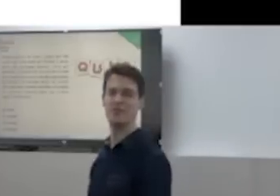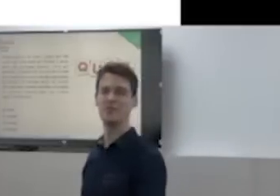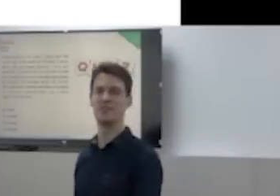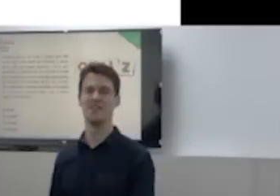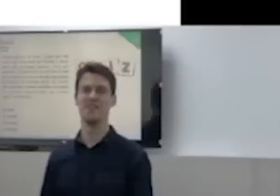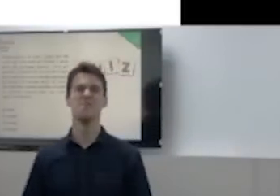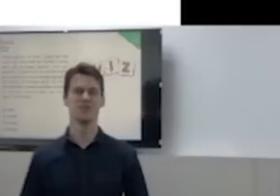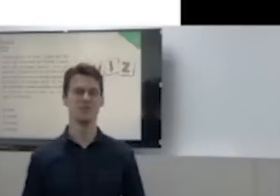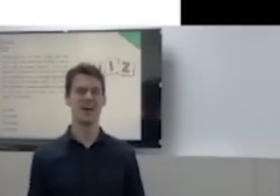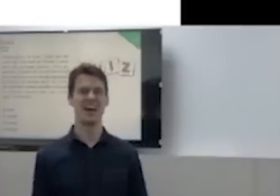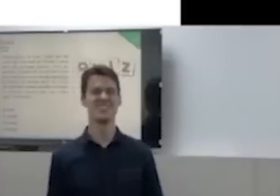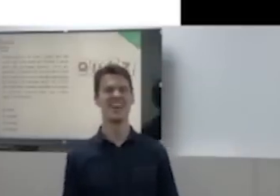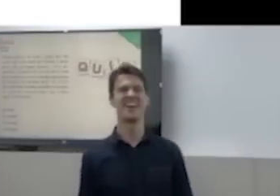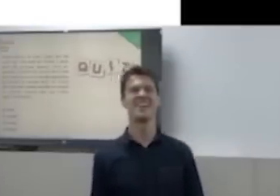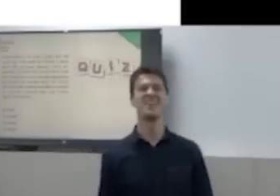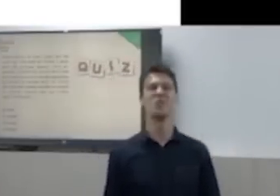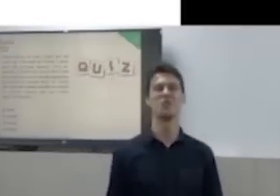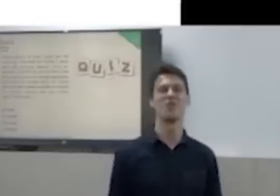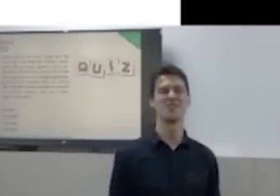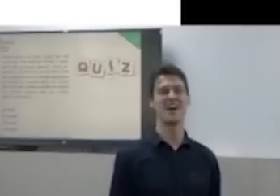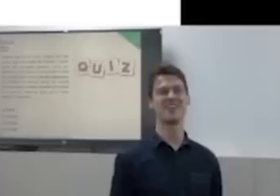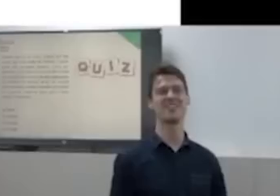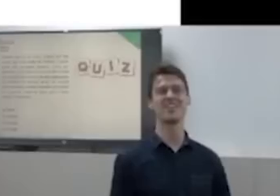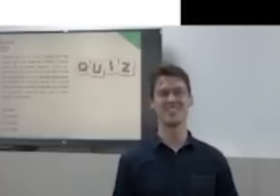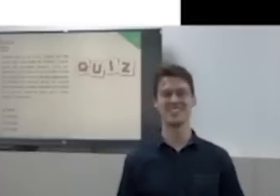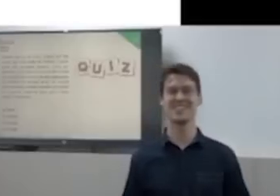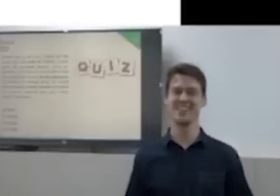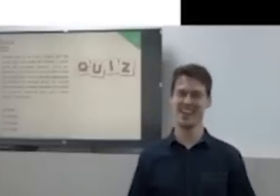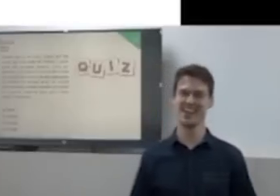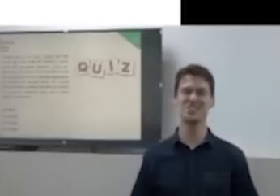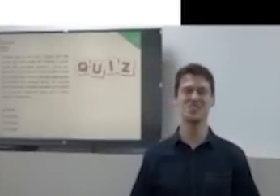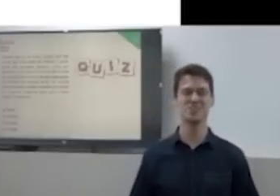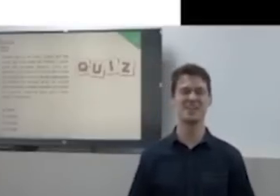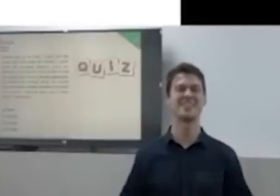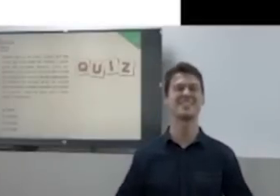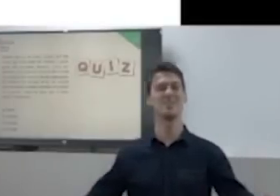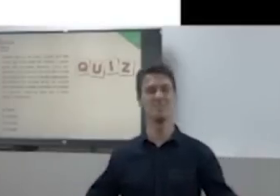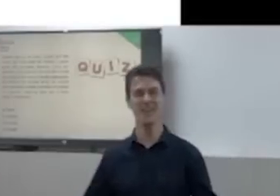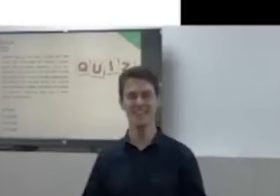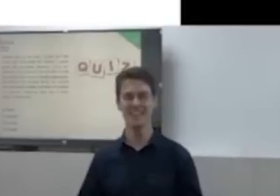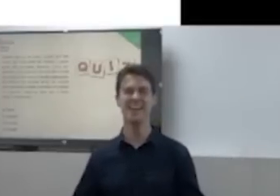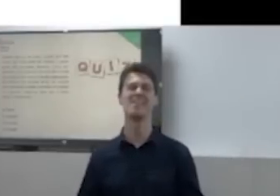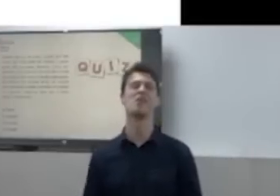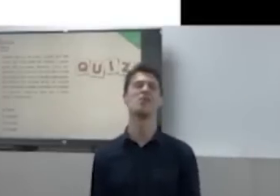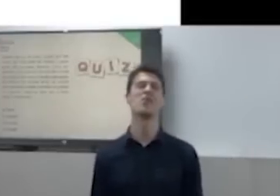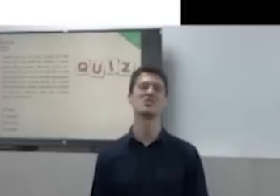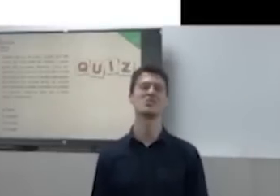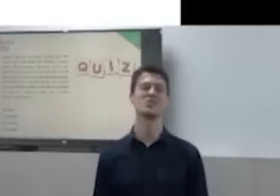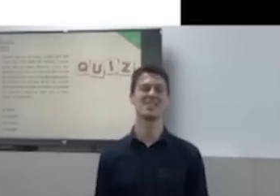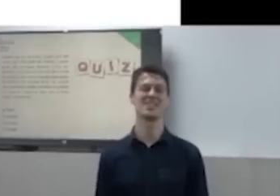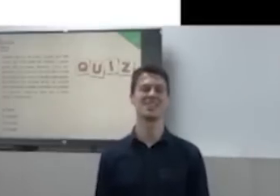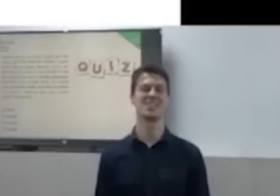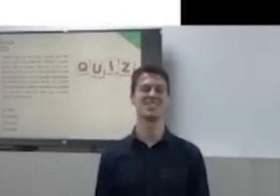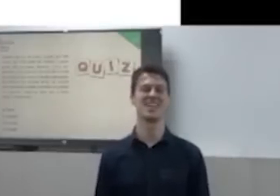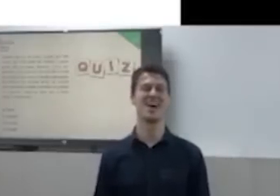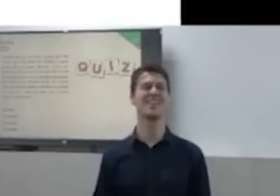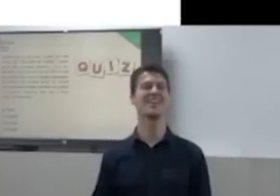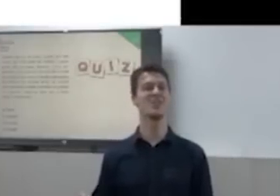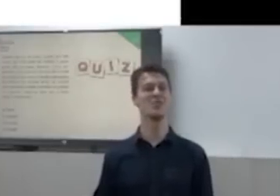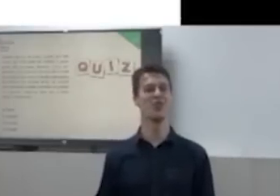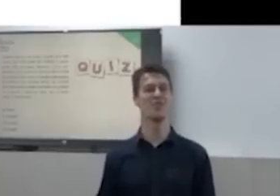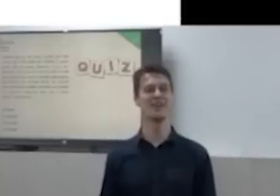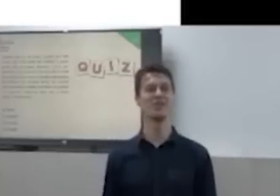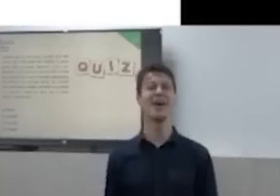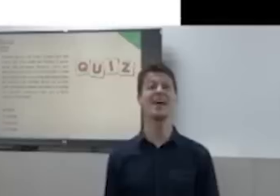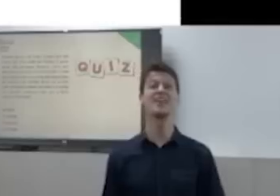Difícil ou fácil essa pergunta? Muito fácil, né? Então, o formato da nossa Terra, do nosso planeta, também é o assunto central da